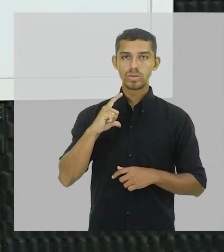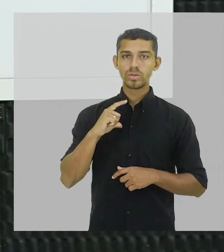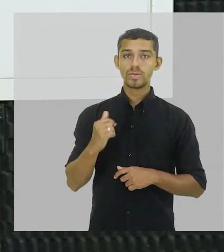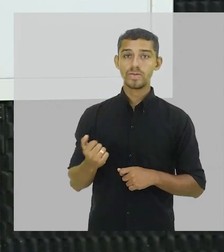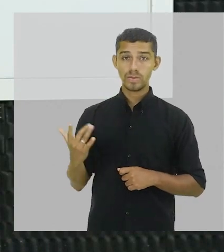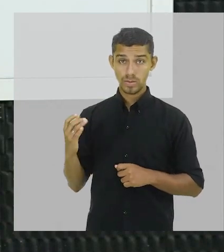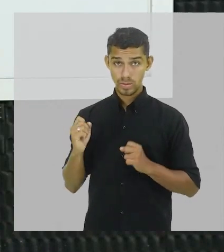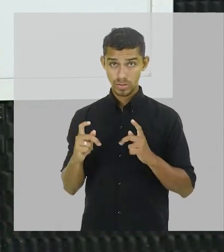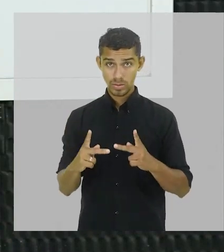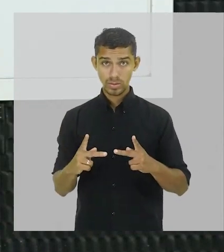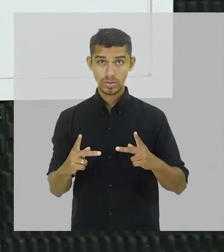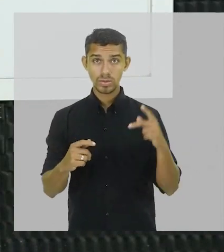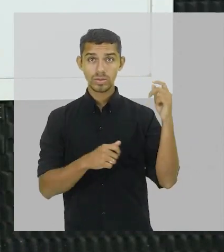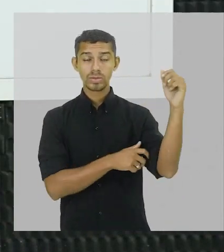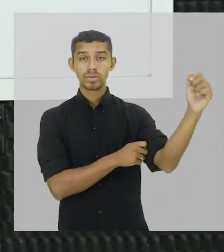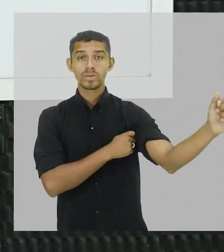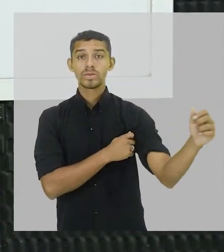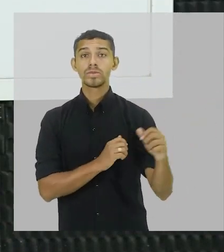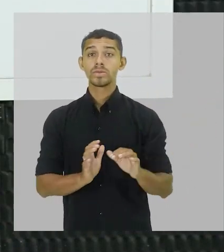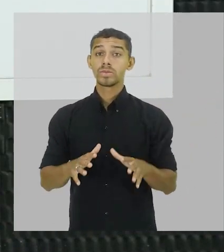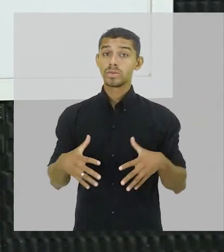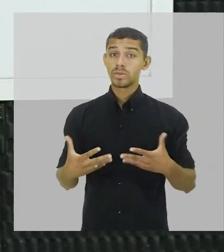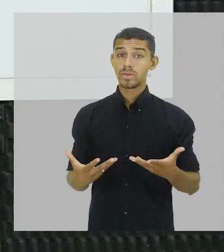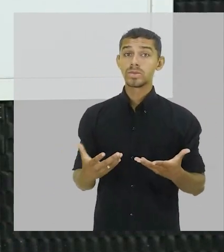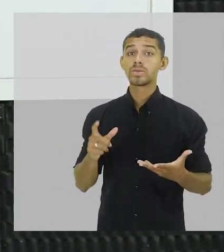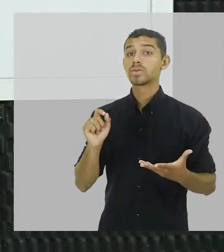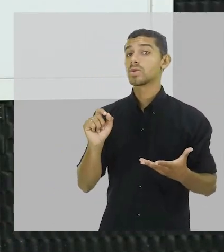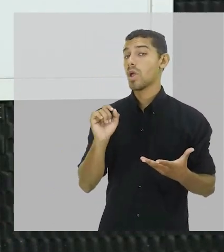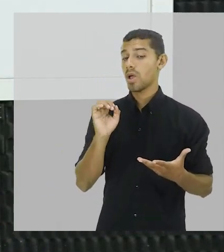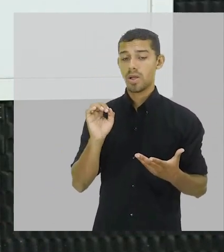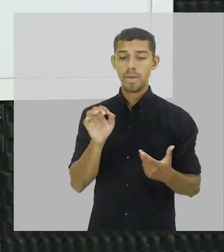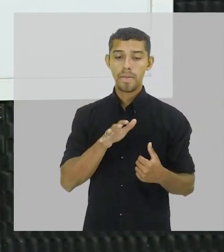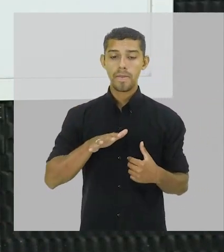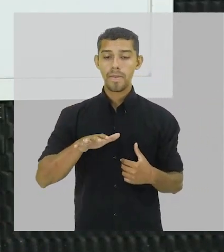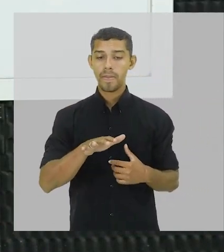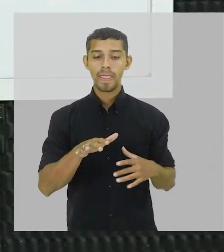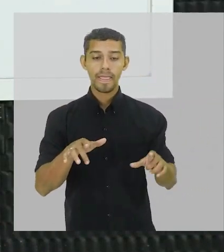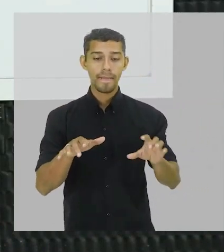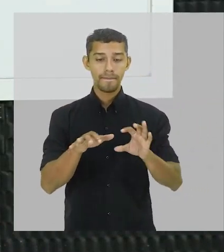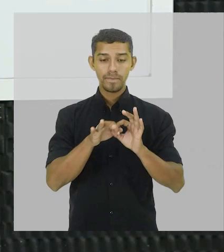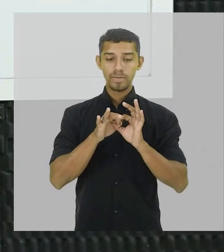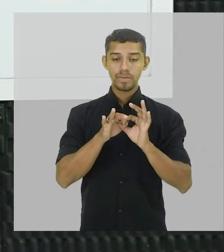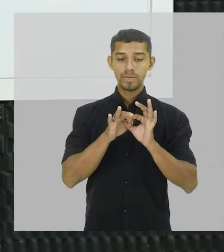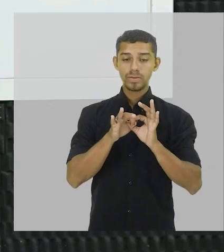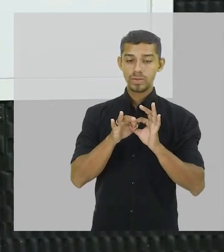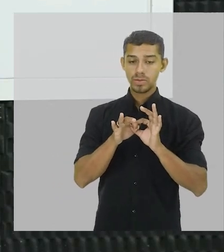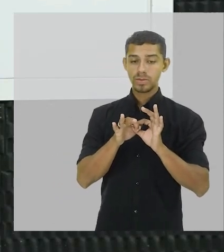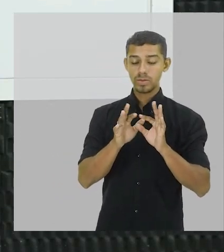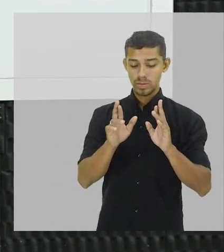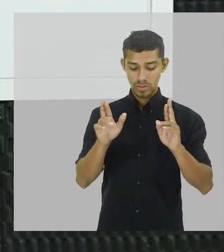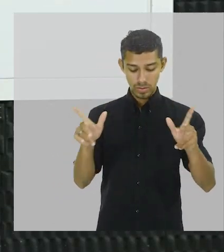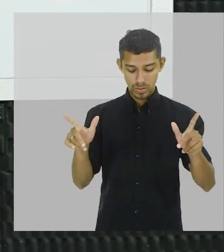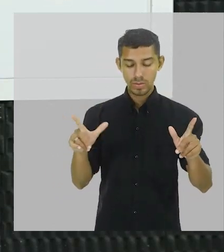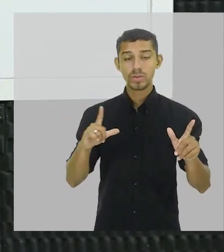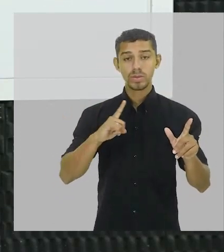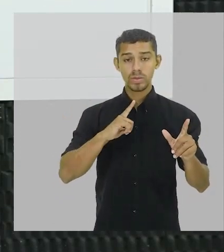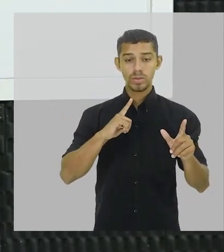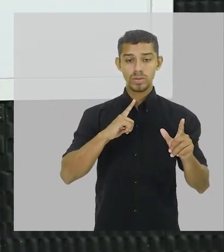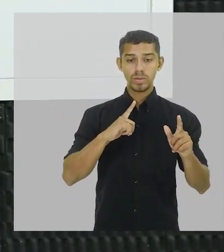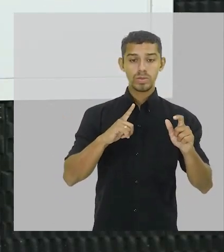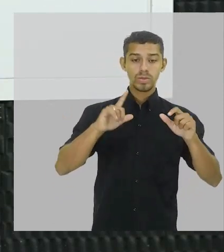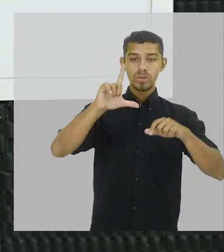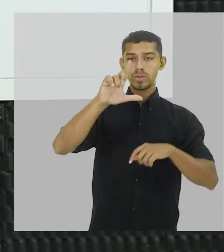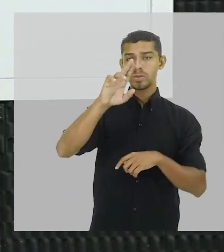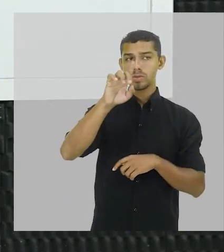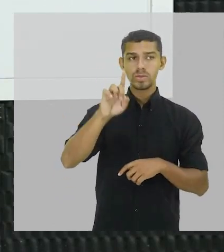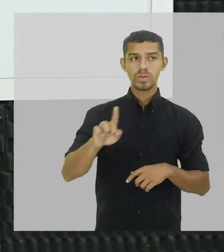Ok? Bom, então o que faz aí, não é? Ter essa diferença, né, a luz visível ali no